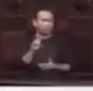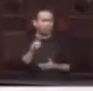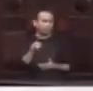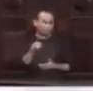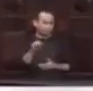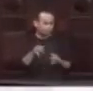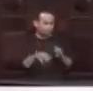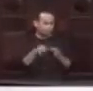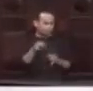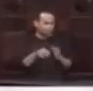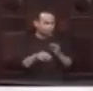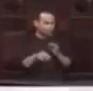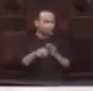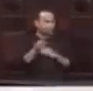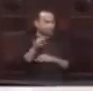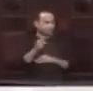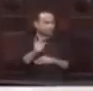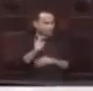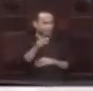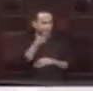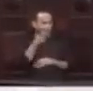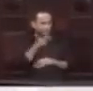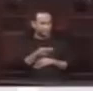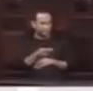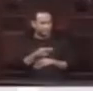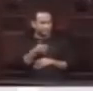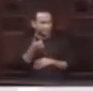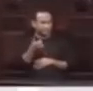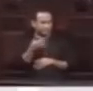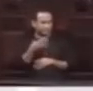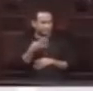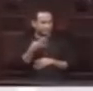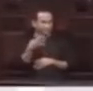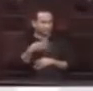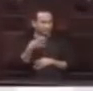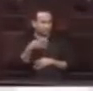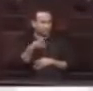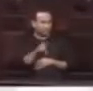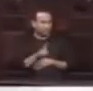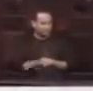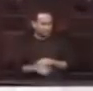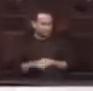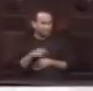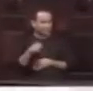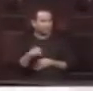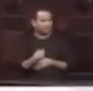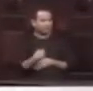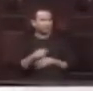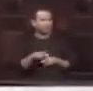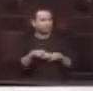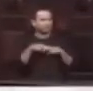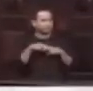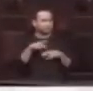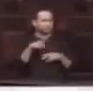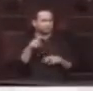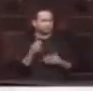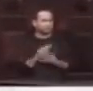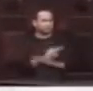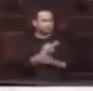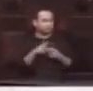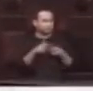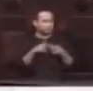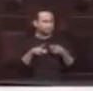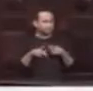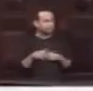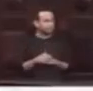Justiça Federal torna Cabral réu pela 14ª vez na Lava Jato. Cabral, que é a principal figura política de muita...